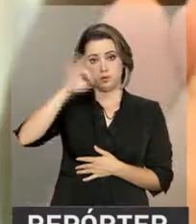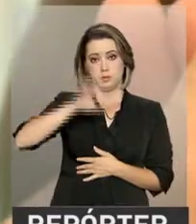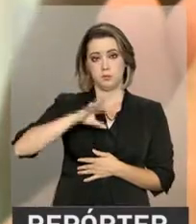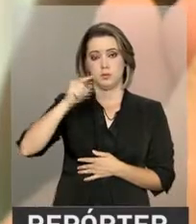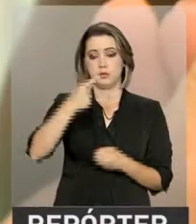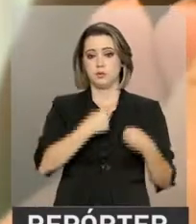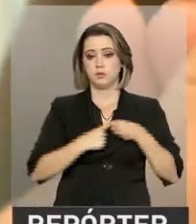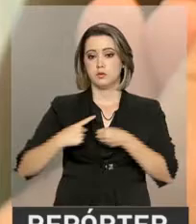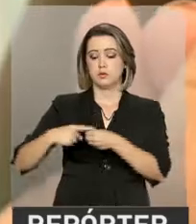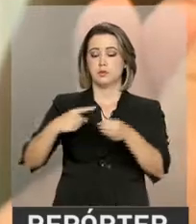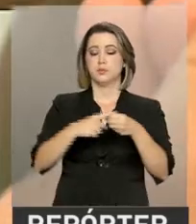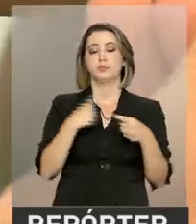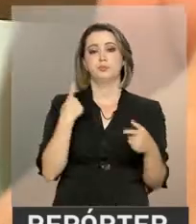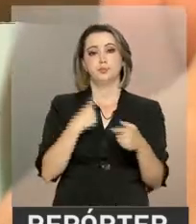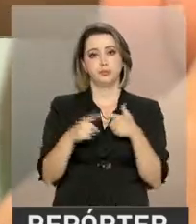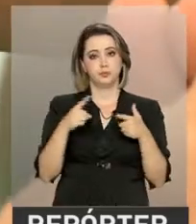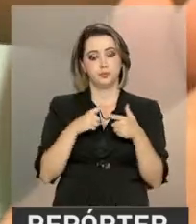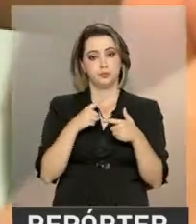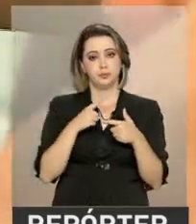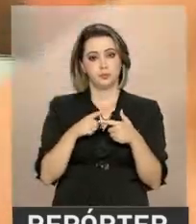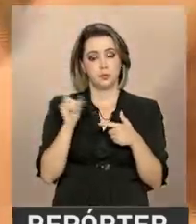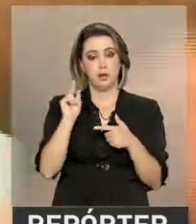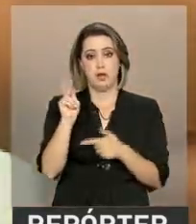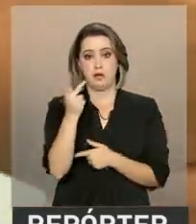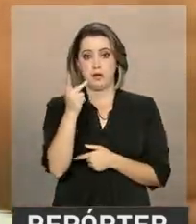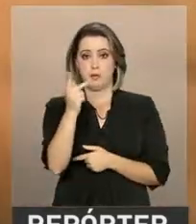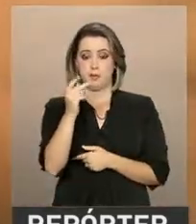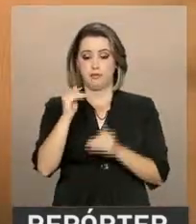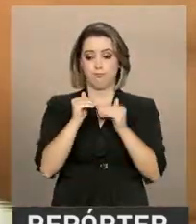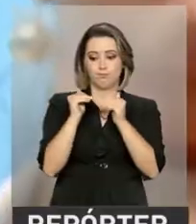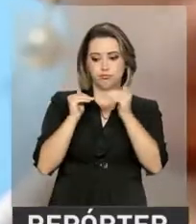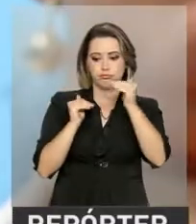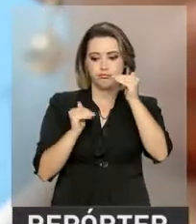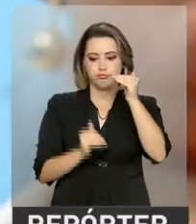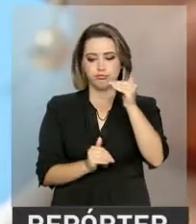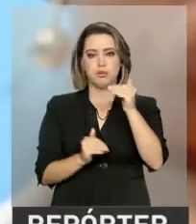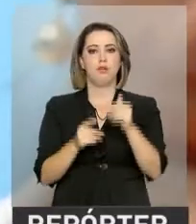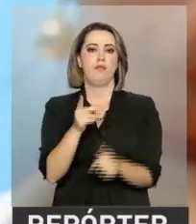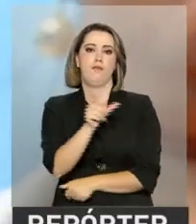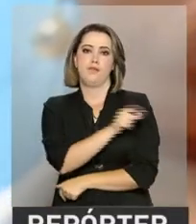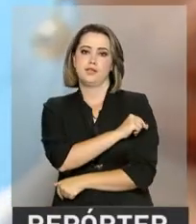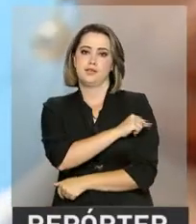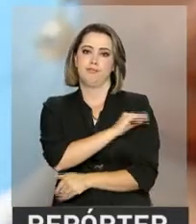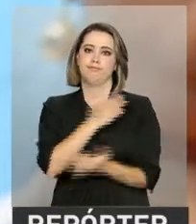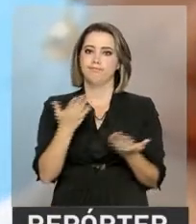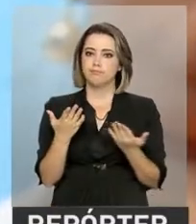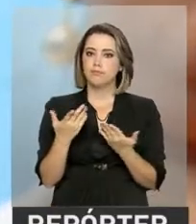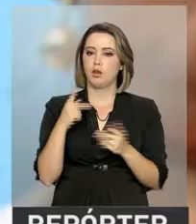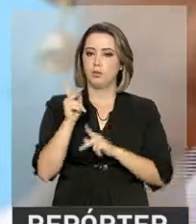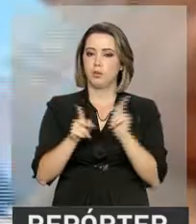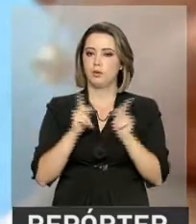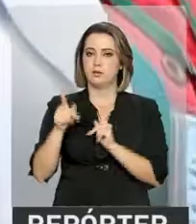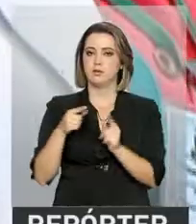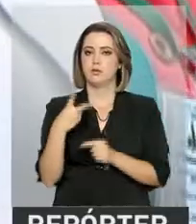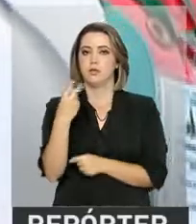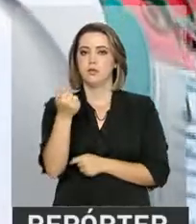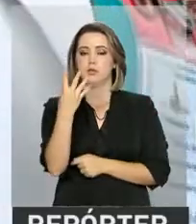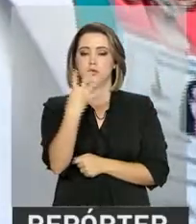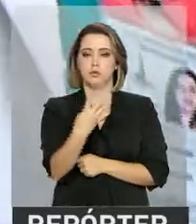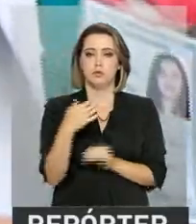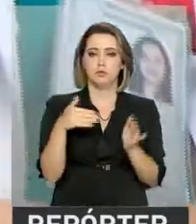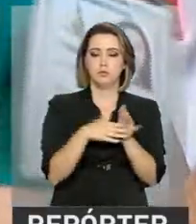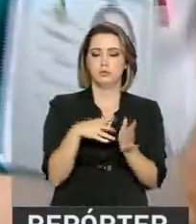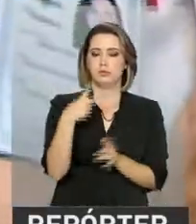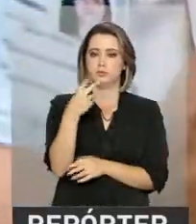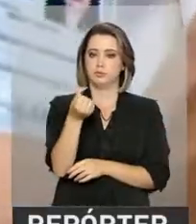estão com cobertura vacinal de hpv muito baixa de 2014 a 2016 quase